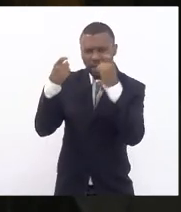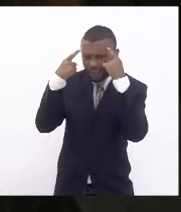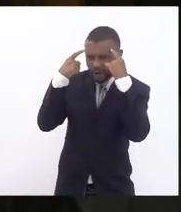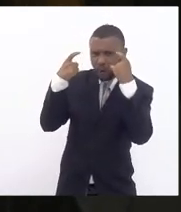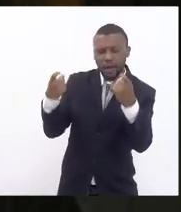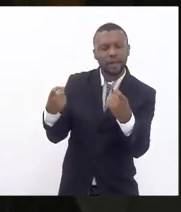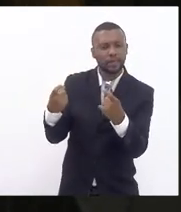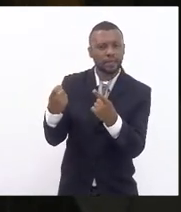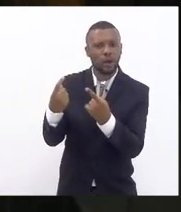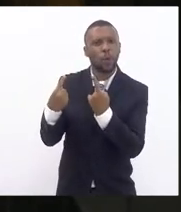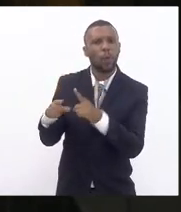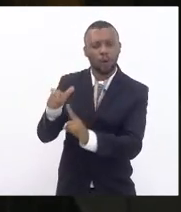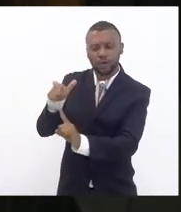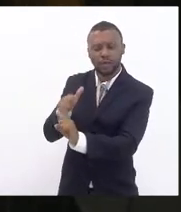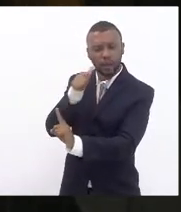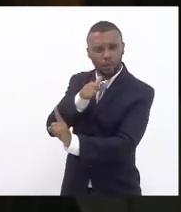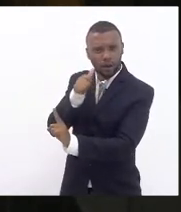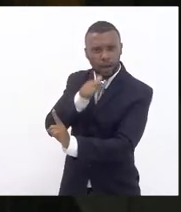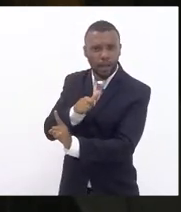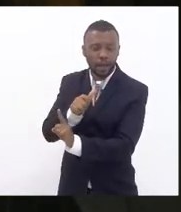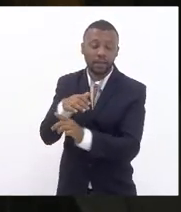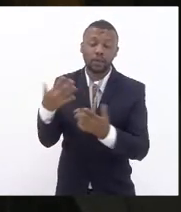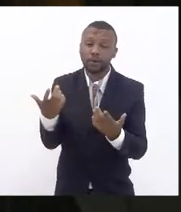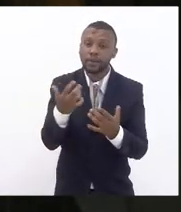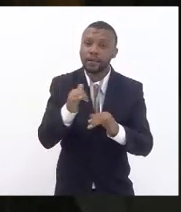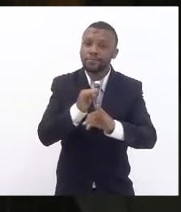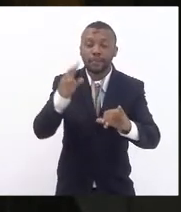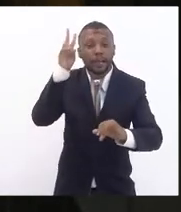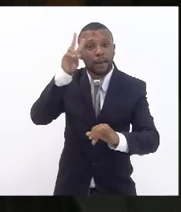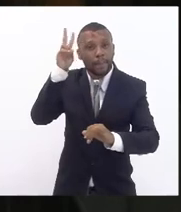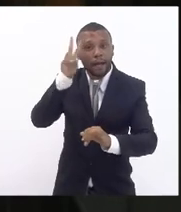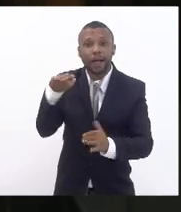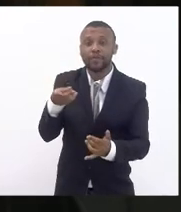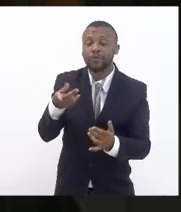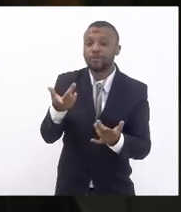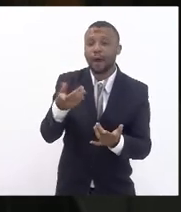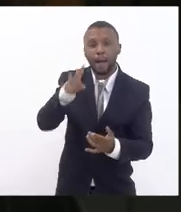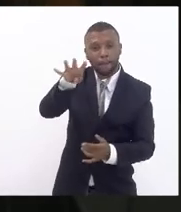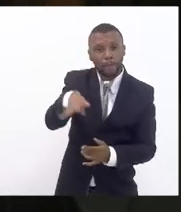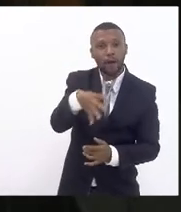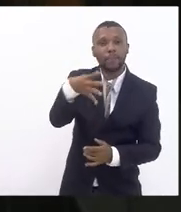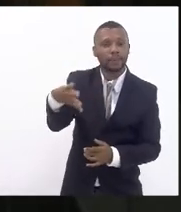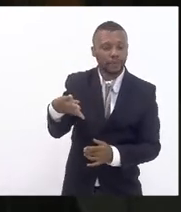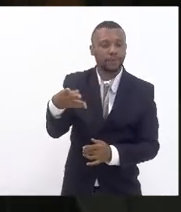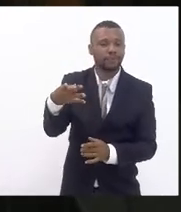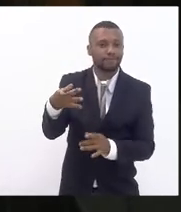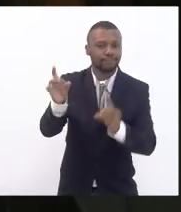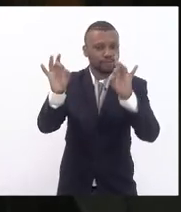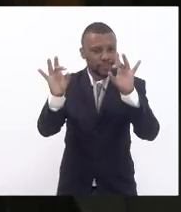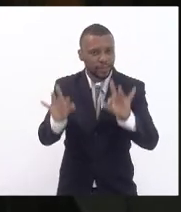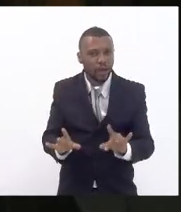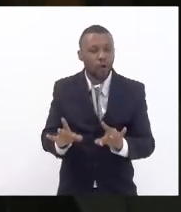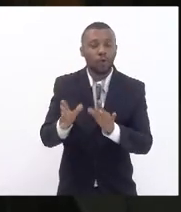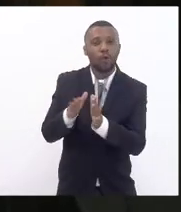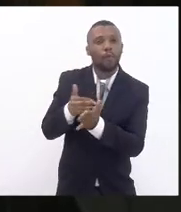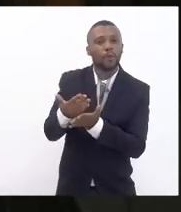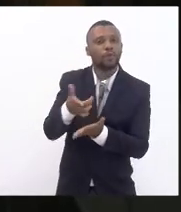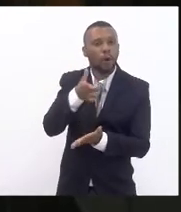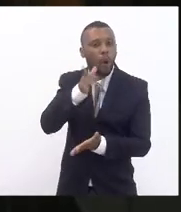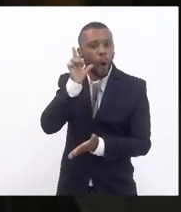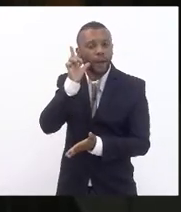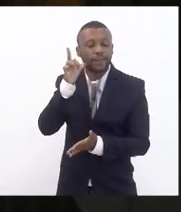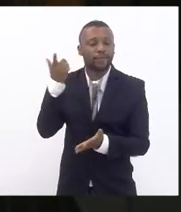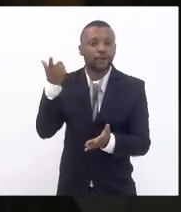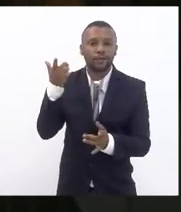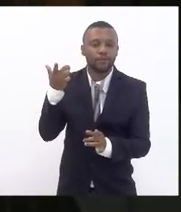uma programação que teve início ontem, e que eu tive o prazer de participar do início, que foi a programação de um